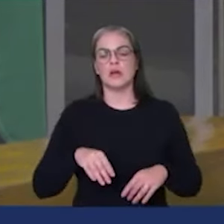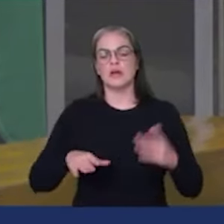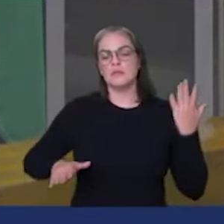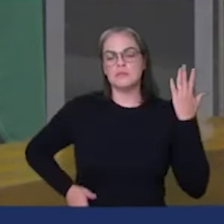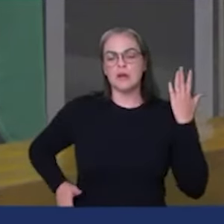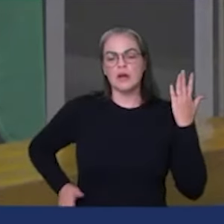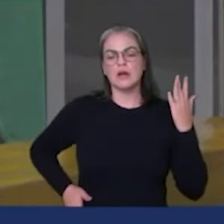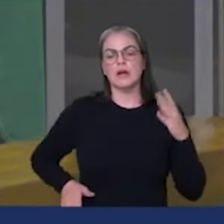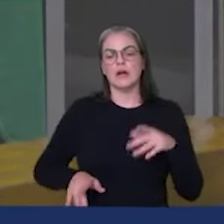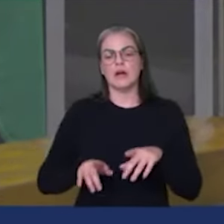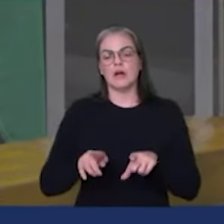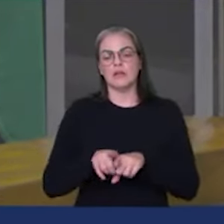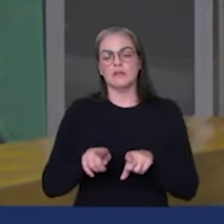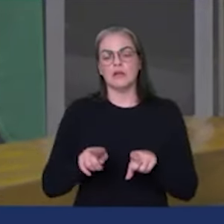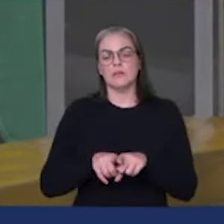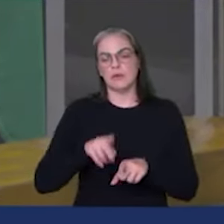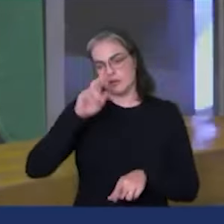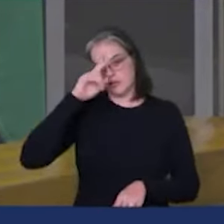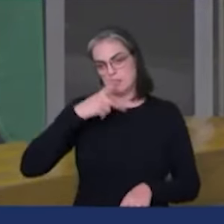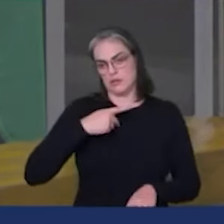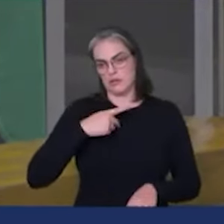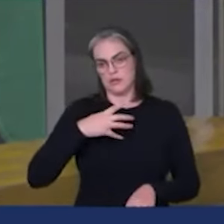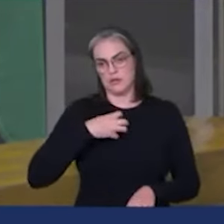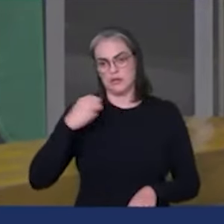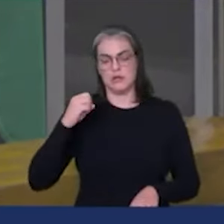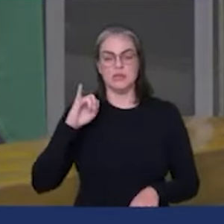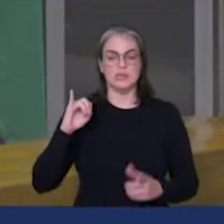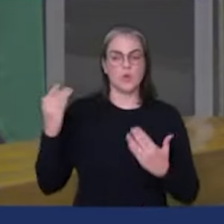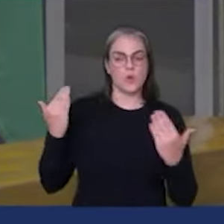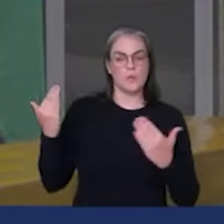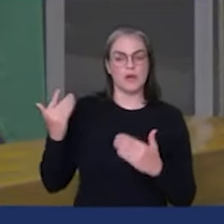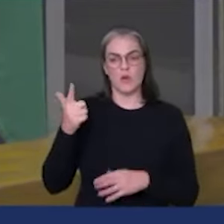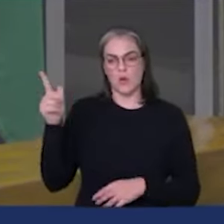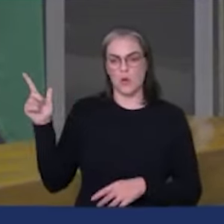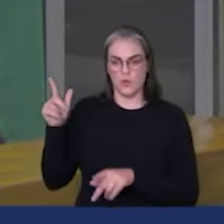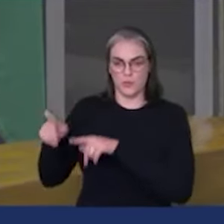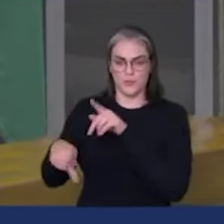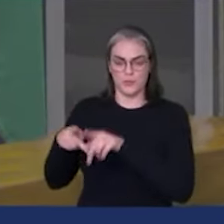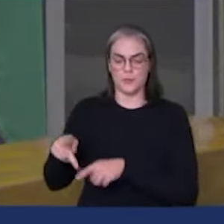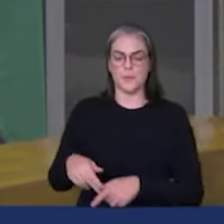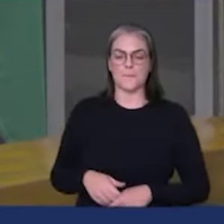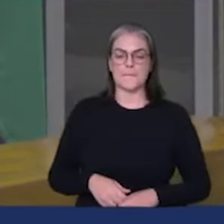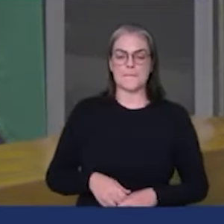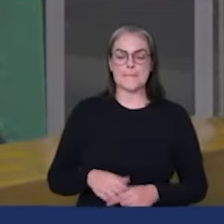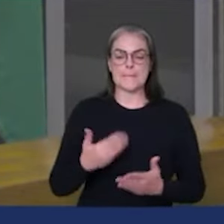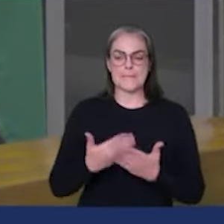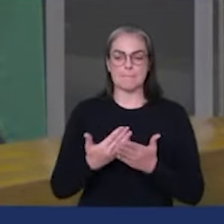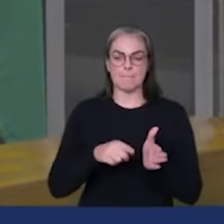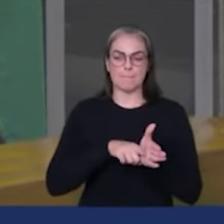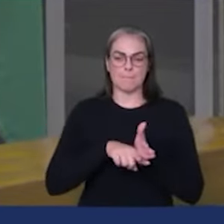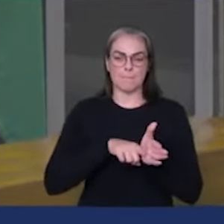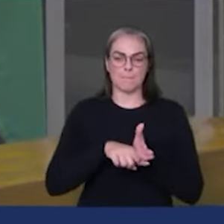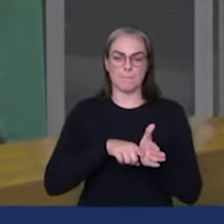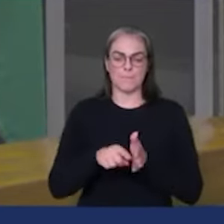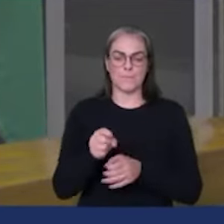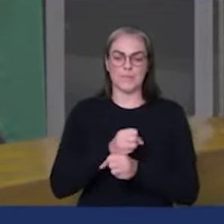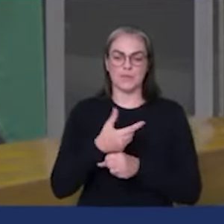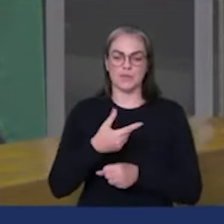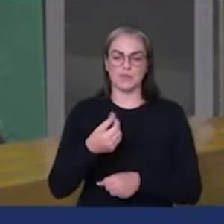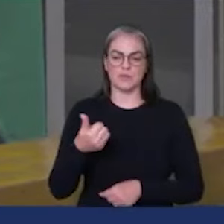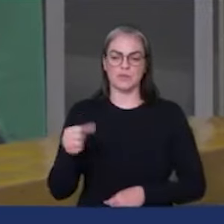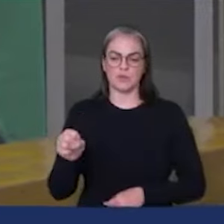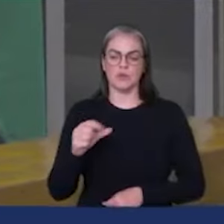e cometer autoextermínio se comparado à população. Estudo recente, realizado no Reino Unido em 2018,